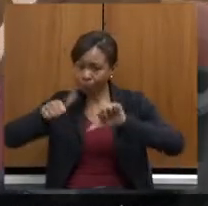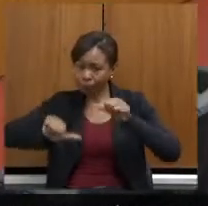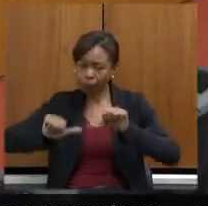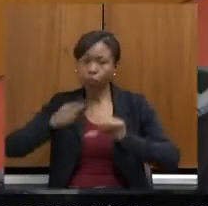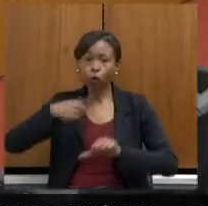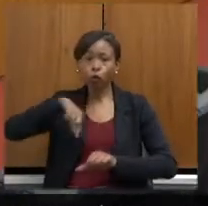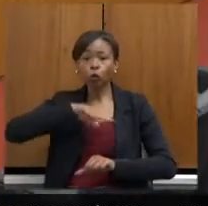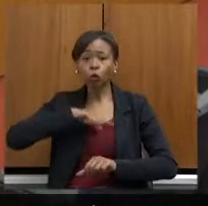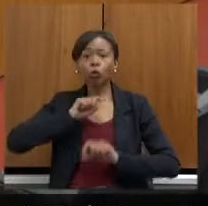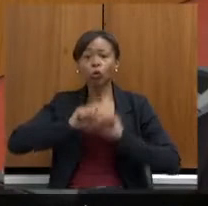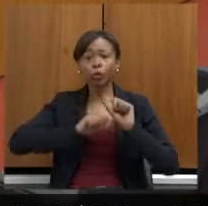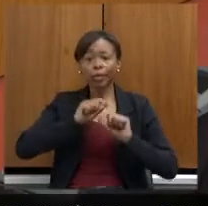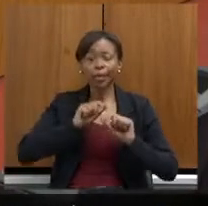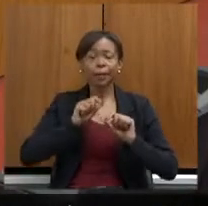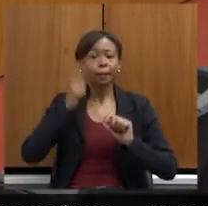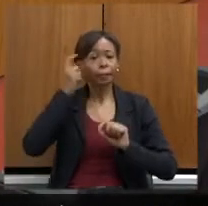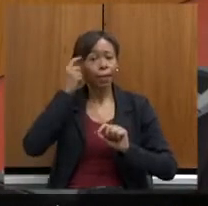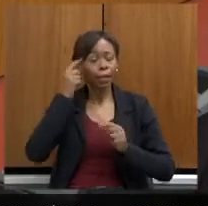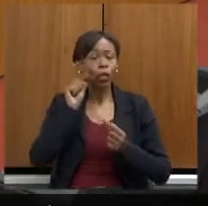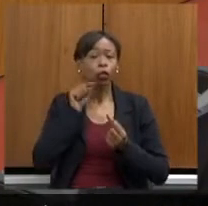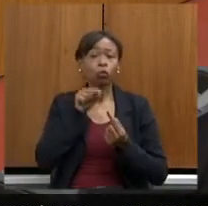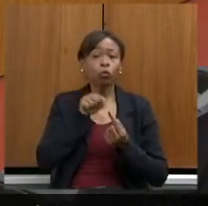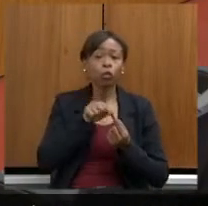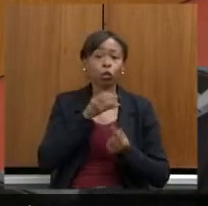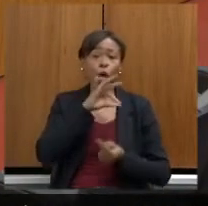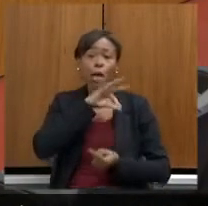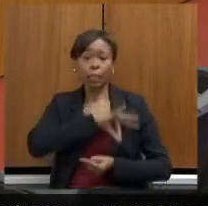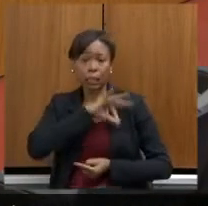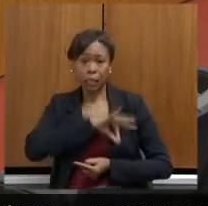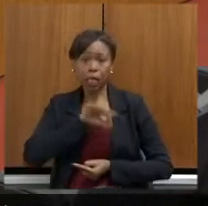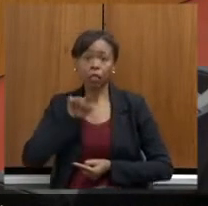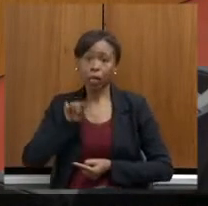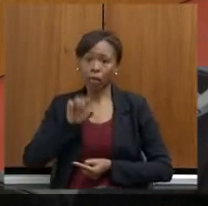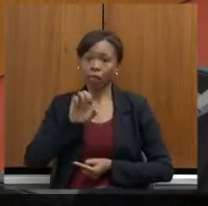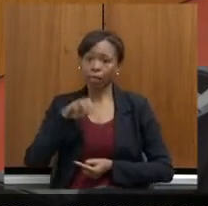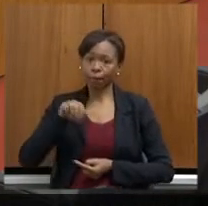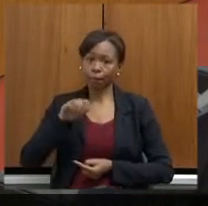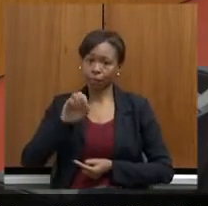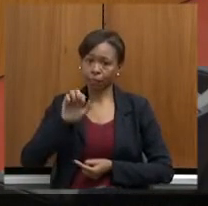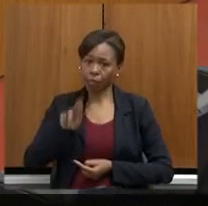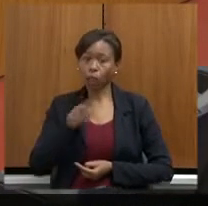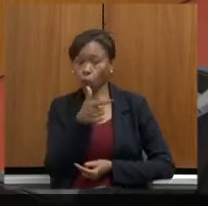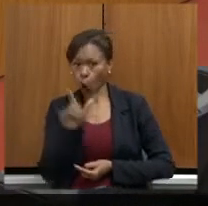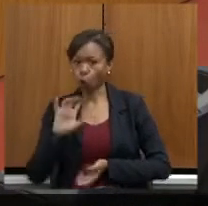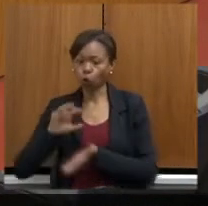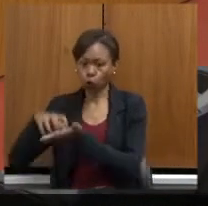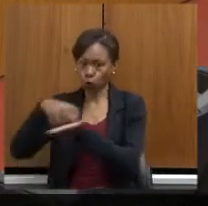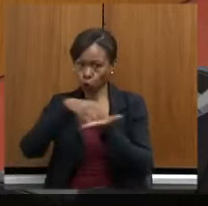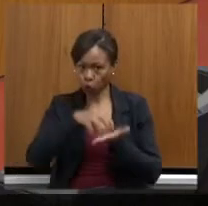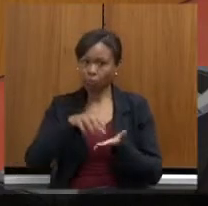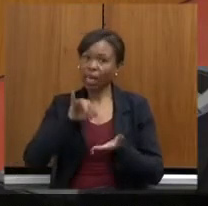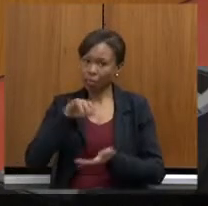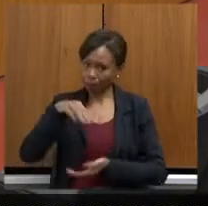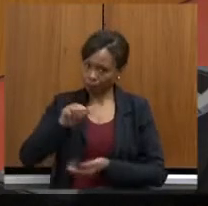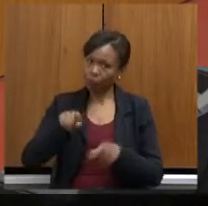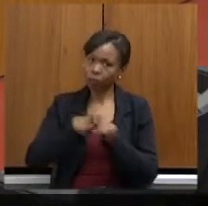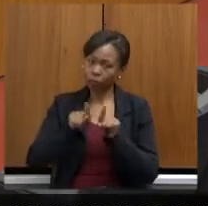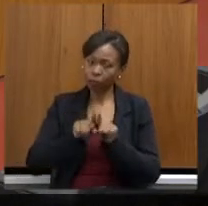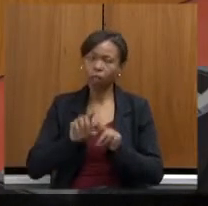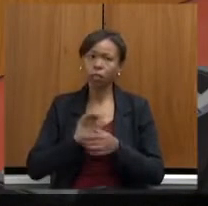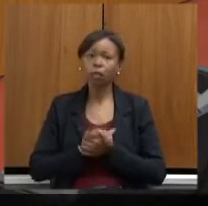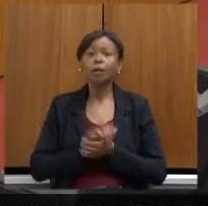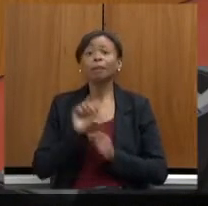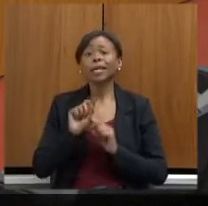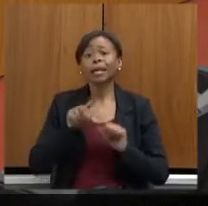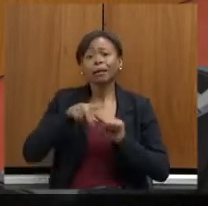que trabalhar não só no plano de cargos e salários da Emater mas dos outros vinculadas também e o imã também sem que o início da gente fazer